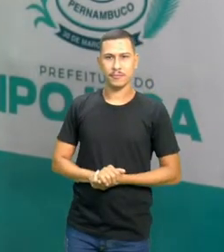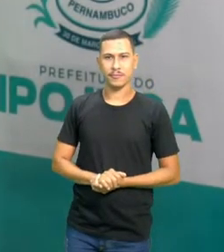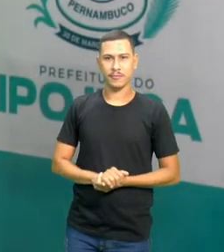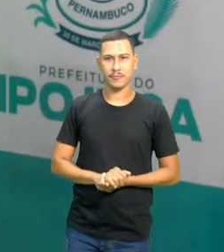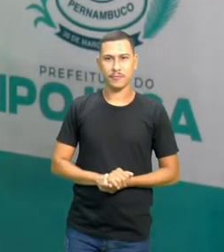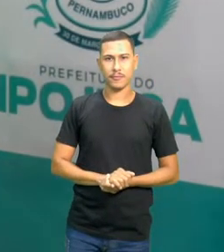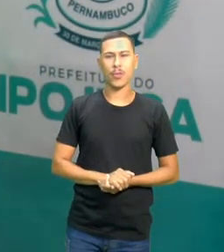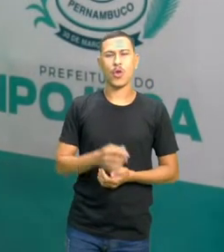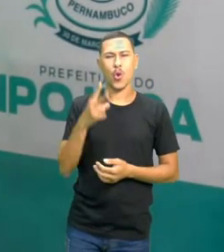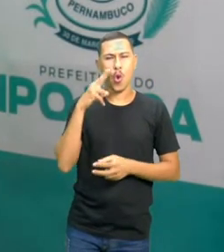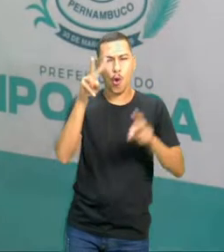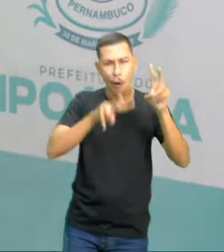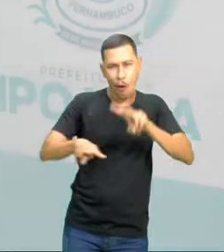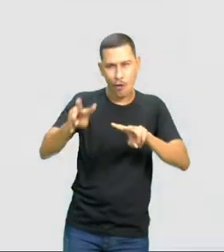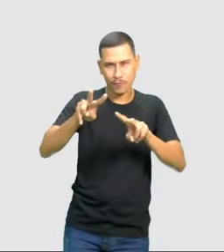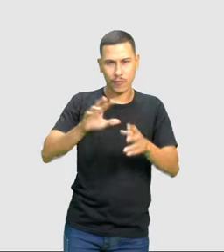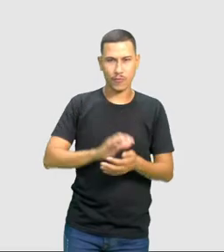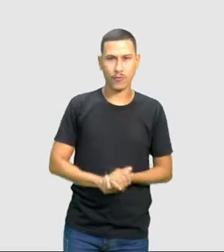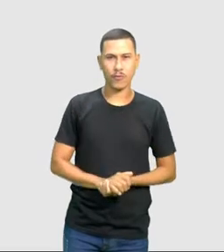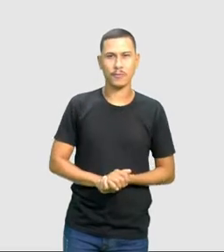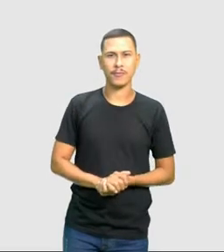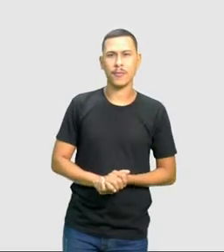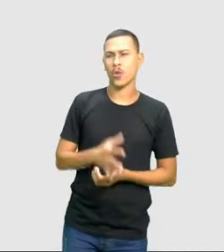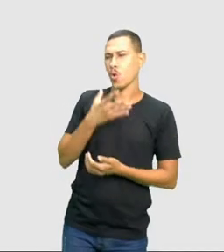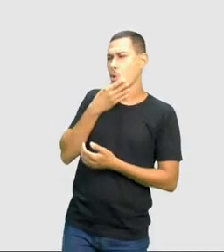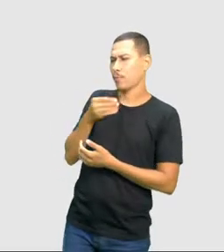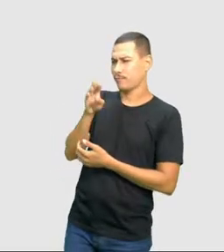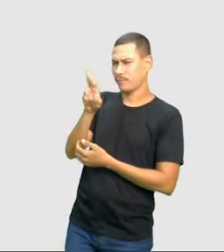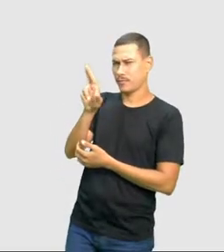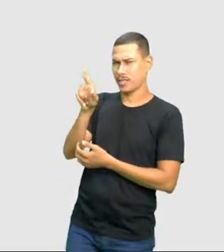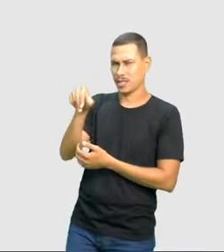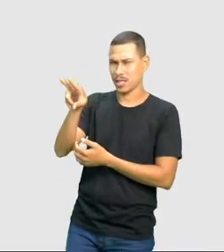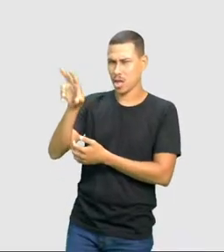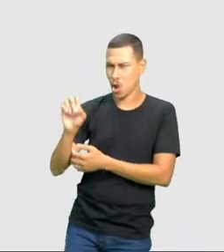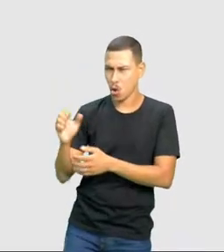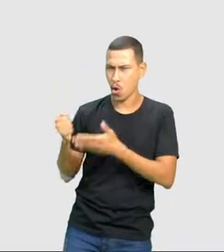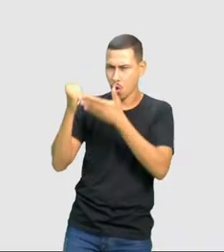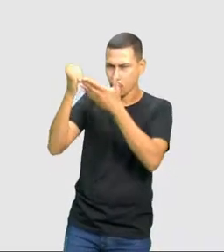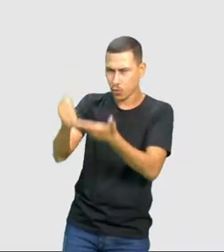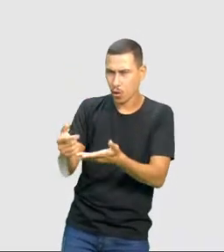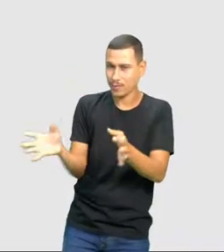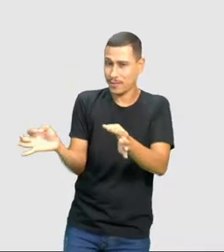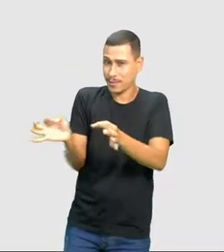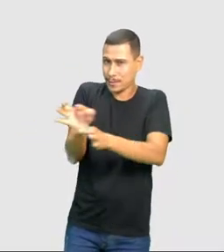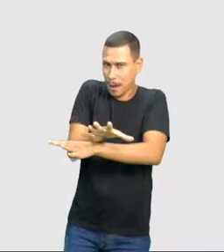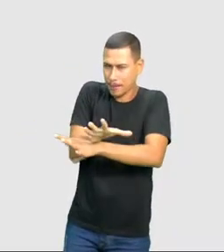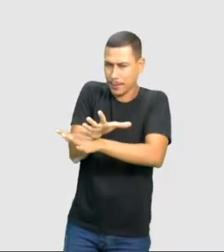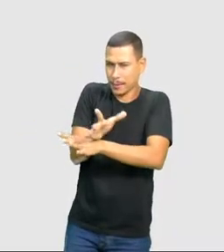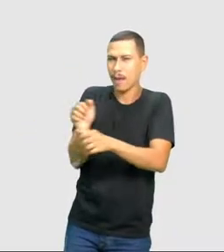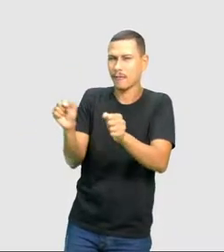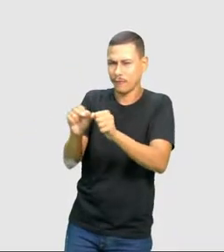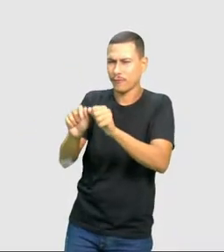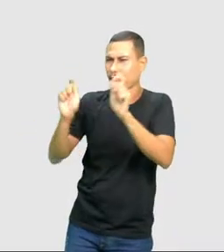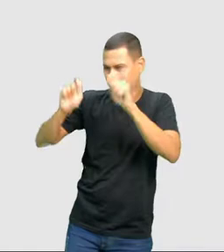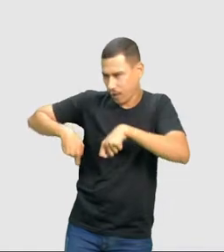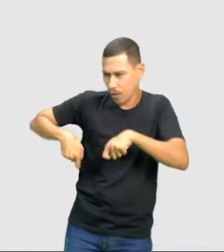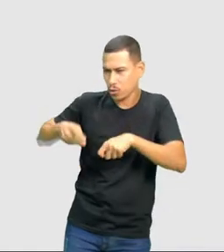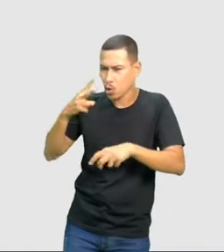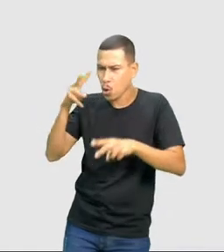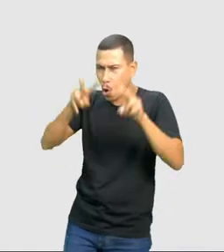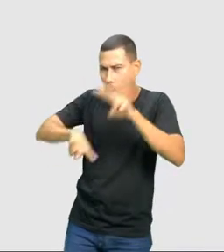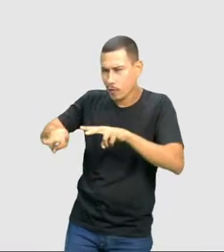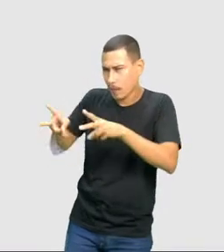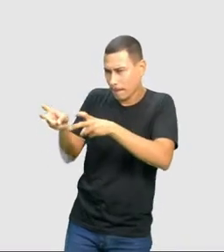Vamos às questões. Ajude Bruno a terminar a pulseira que está incompleta. Portanto, precisamos olhar